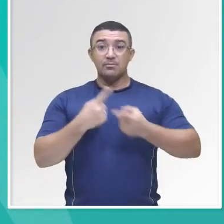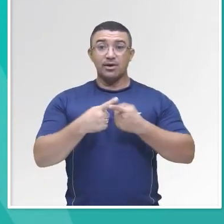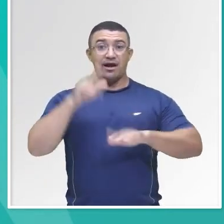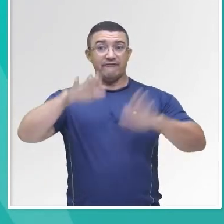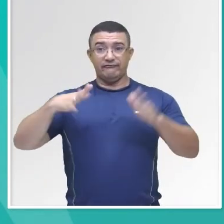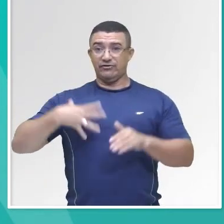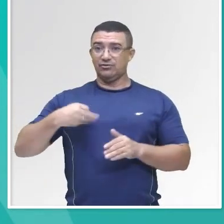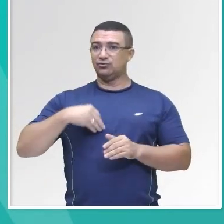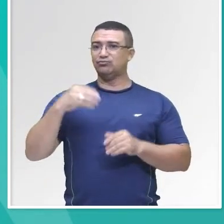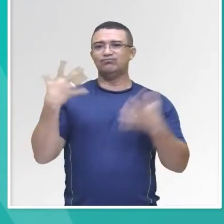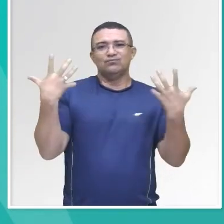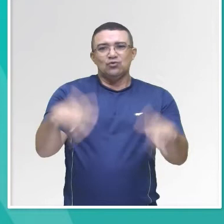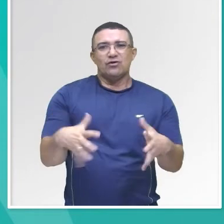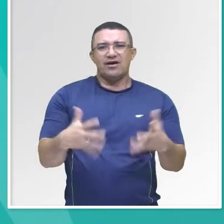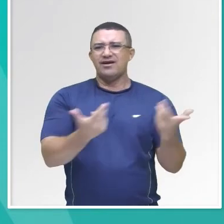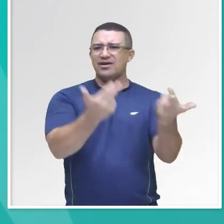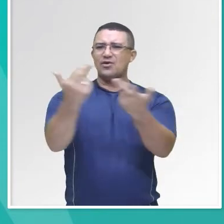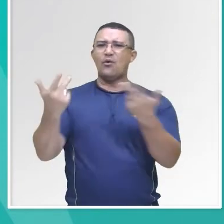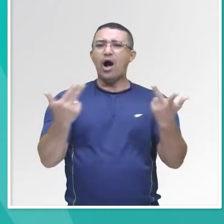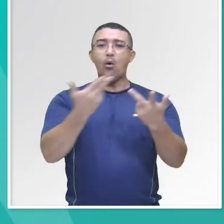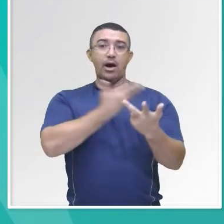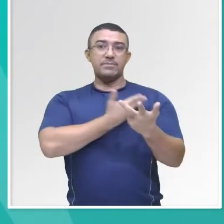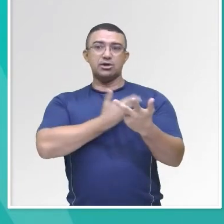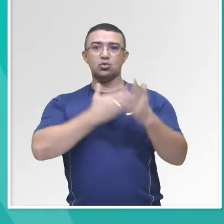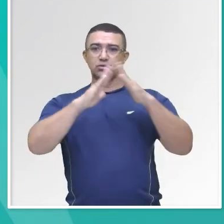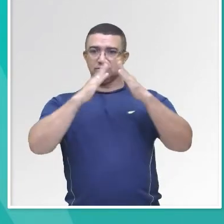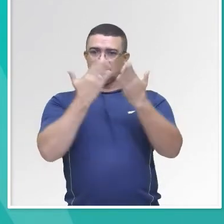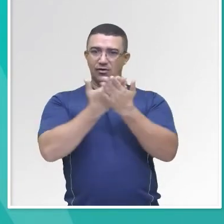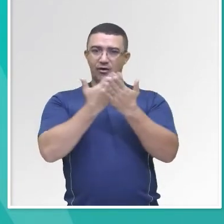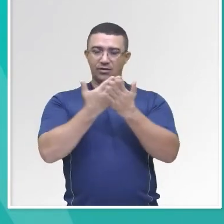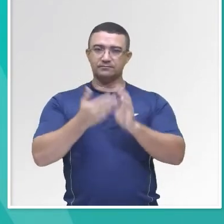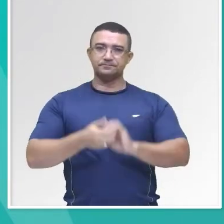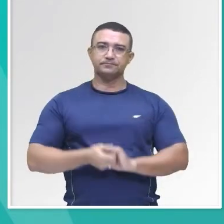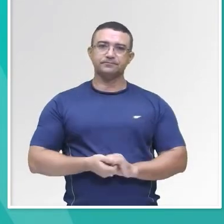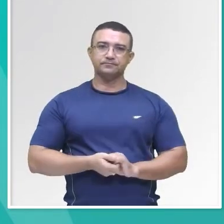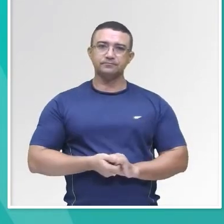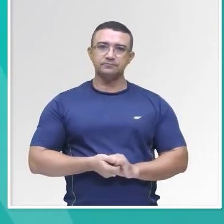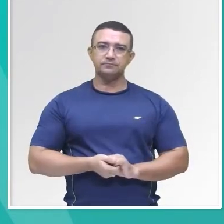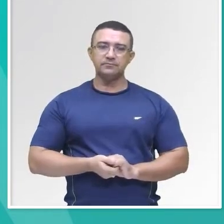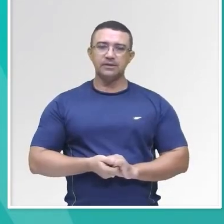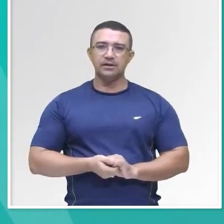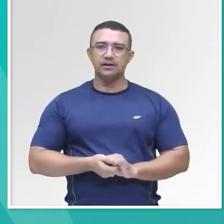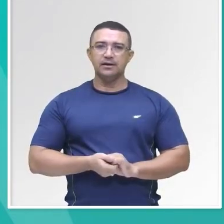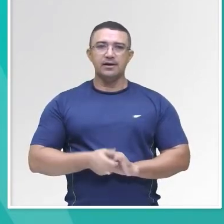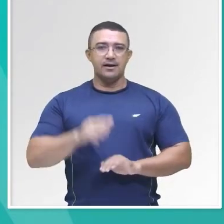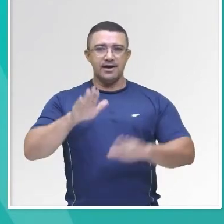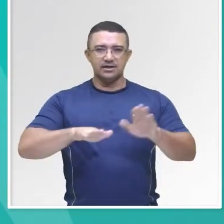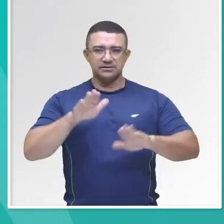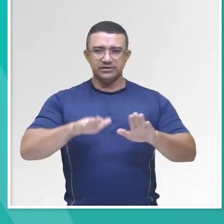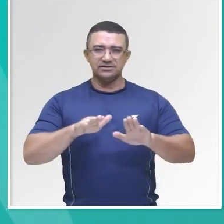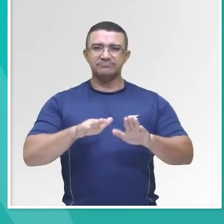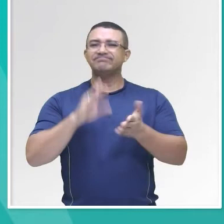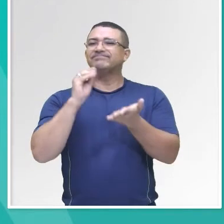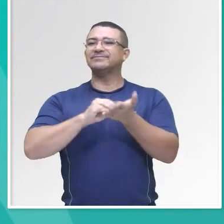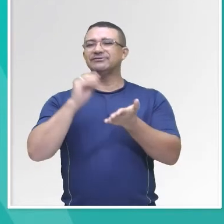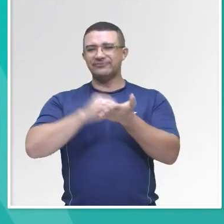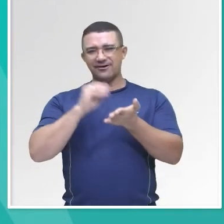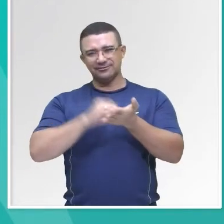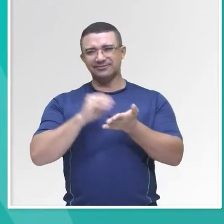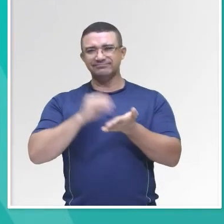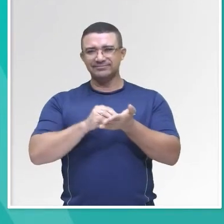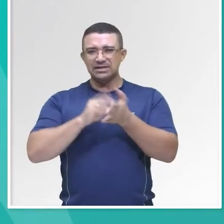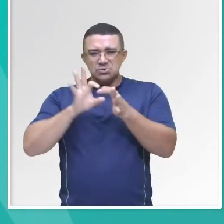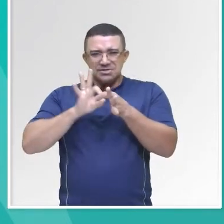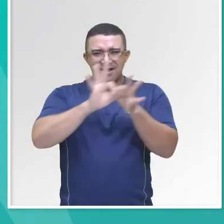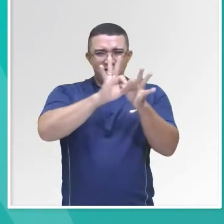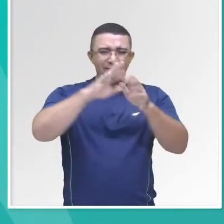escola. Os pais cedem aos apelos insistentes. Com isso, não formam vínculos afetivos na vida, tendo